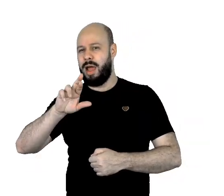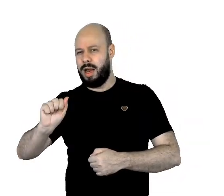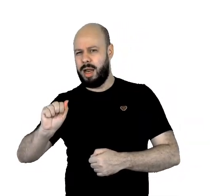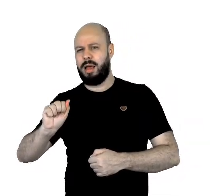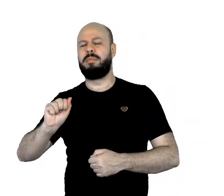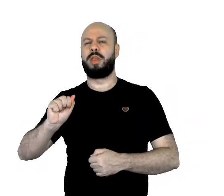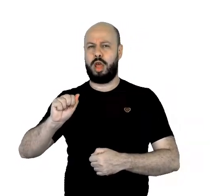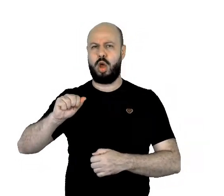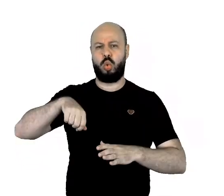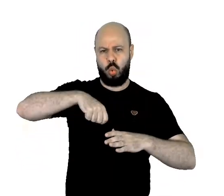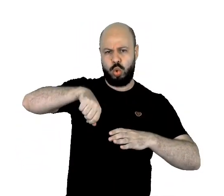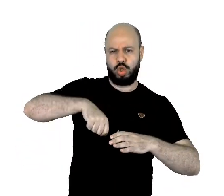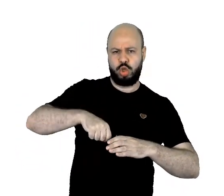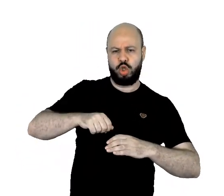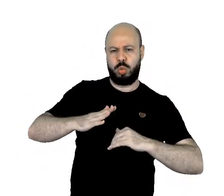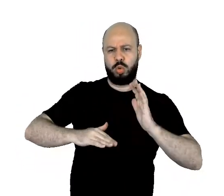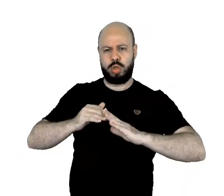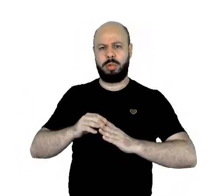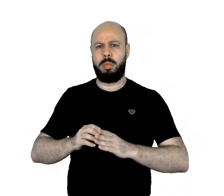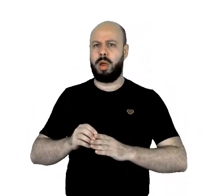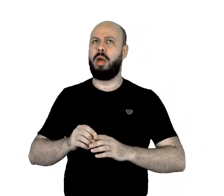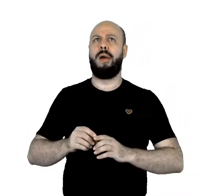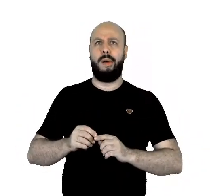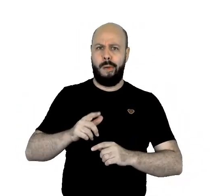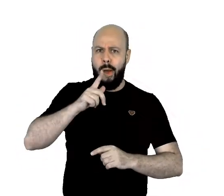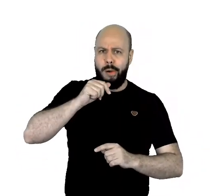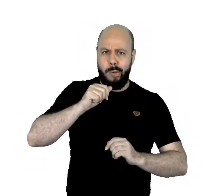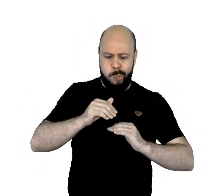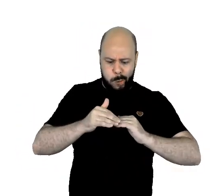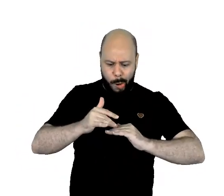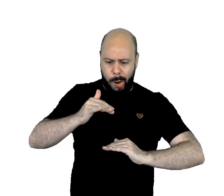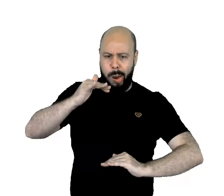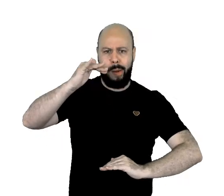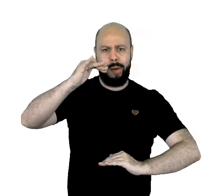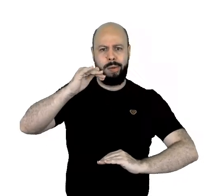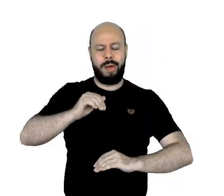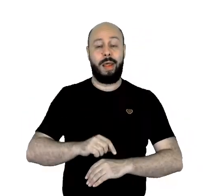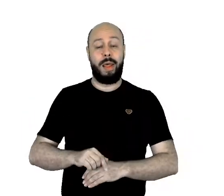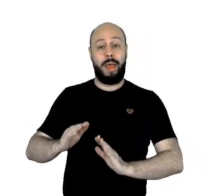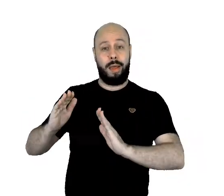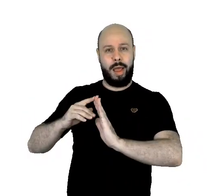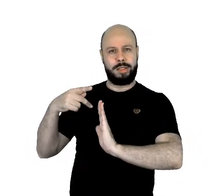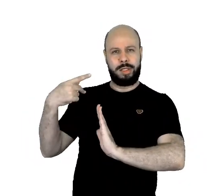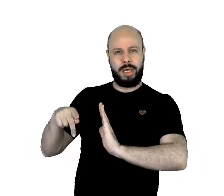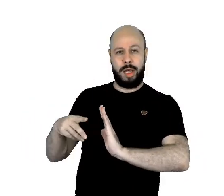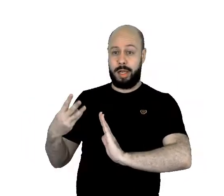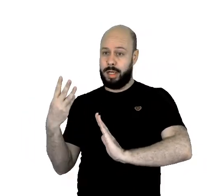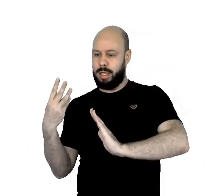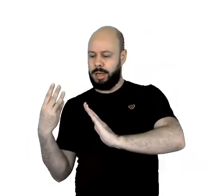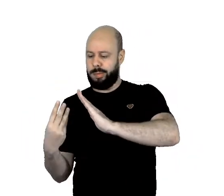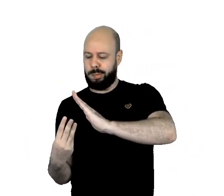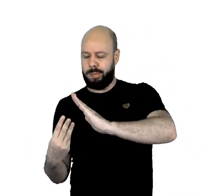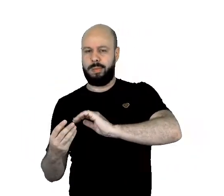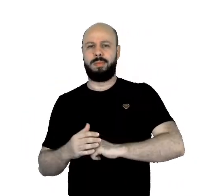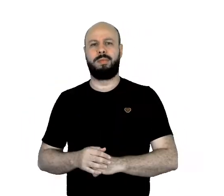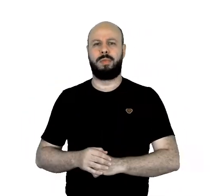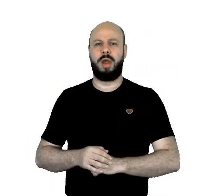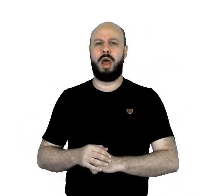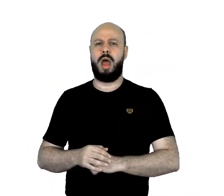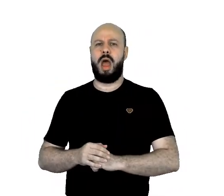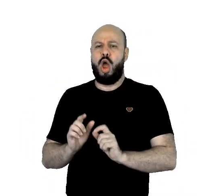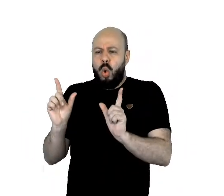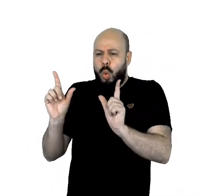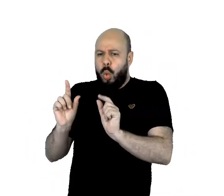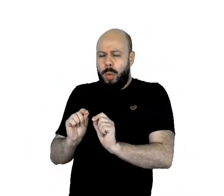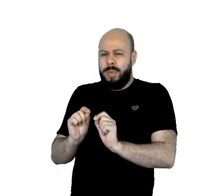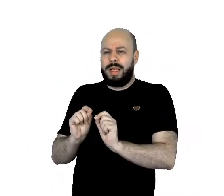conta de água aumentar. Na casa dela são 3 pessoas e para tentar economizar, ela substituiu a